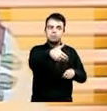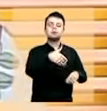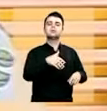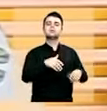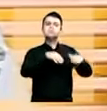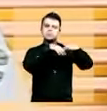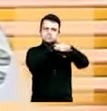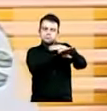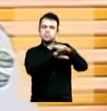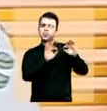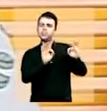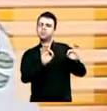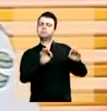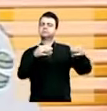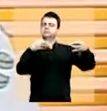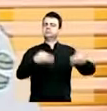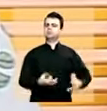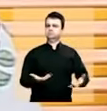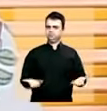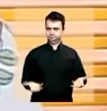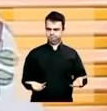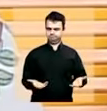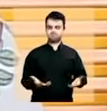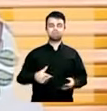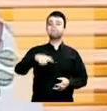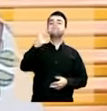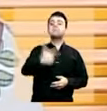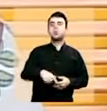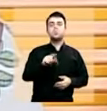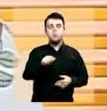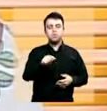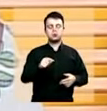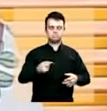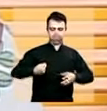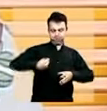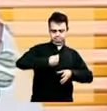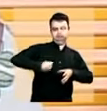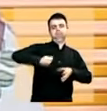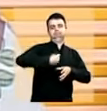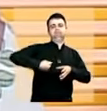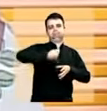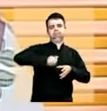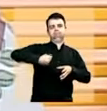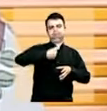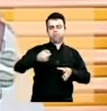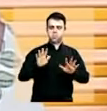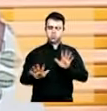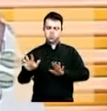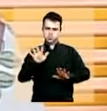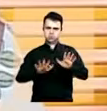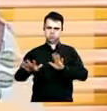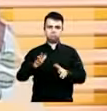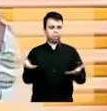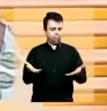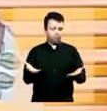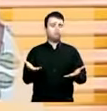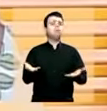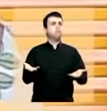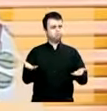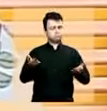armazenar bem o alimento, né? E também na hora de preparar, porque hoje a gente pode